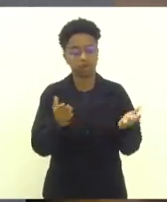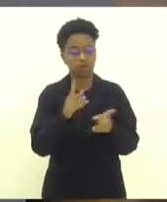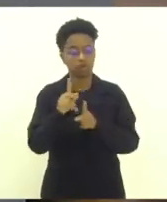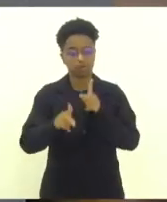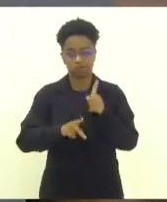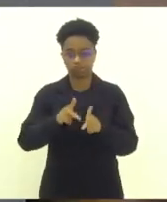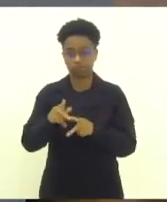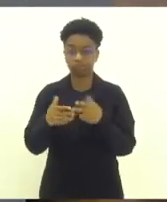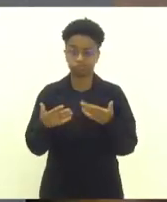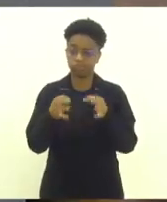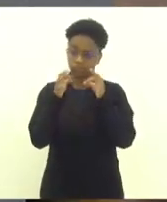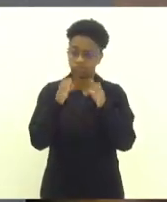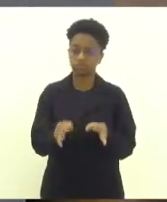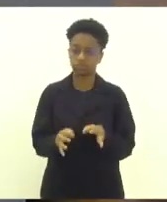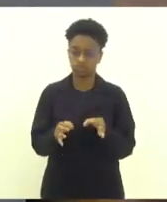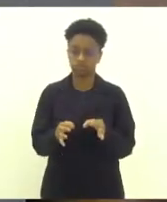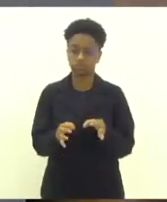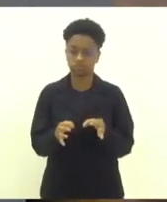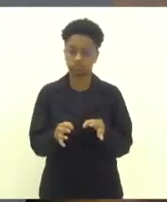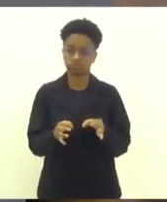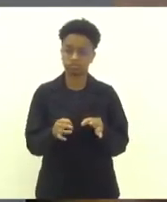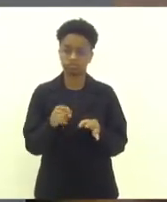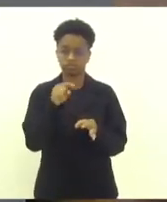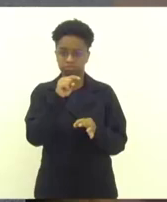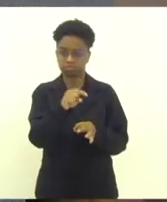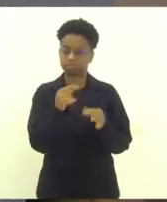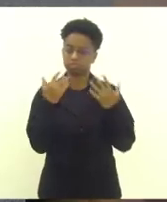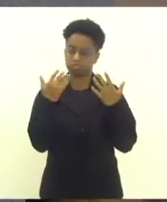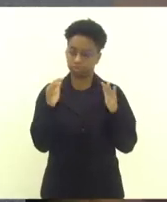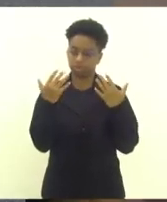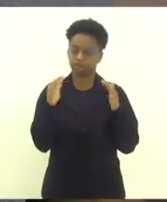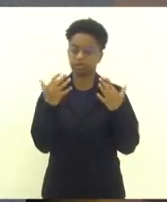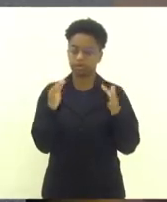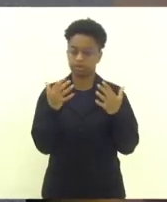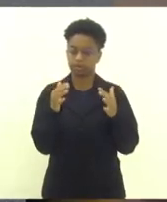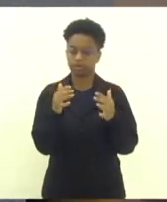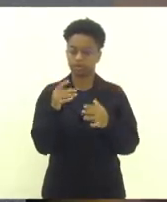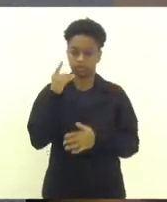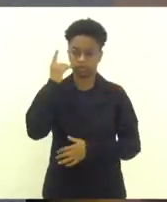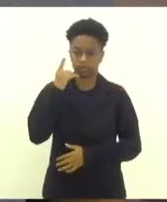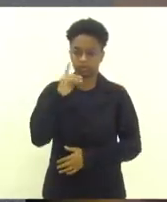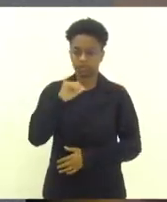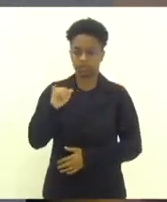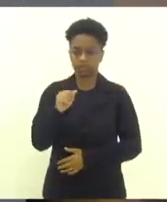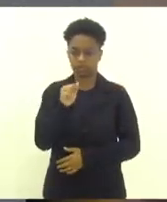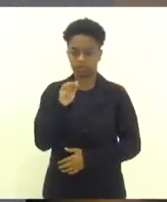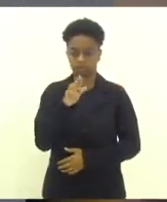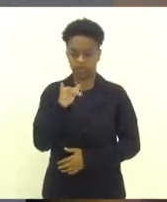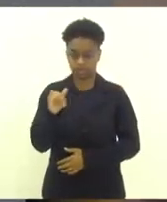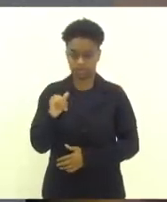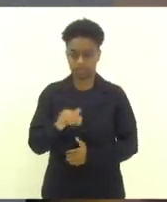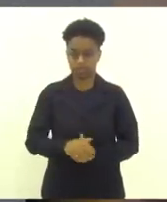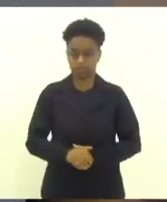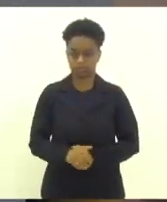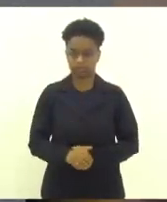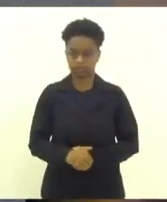cidadãos Nada mais justo do que isso está de parabéns Deputado Jari ecossocialista